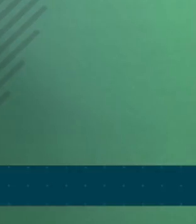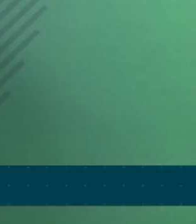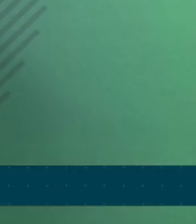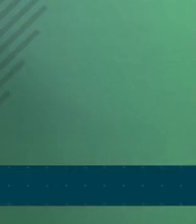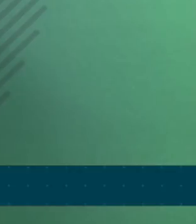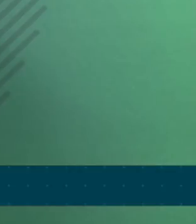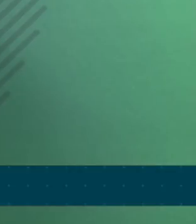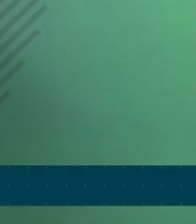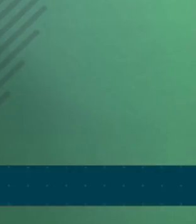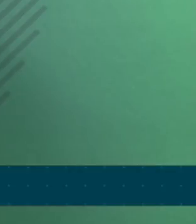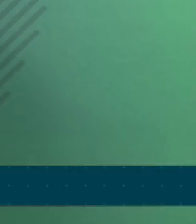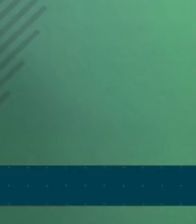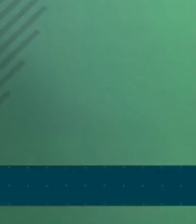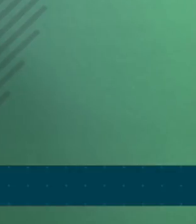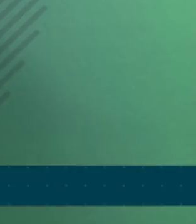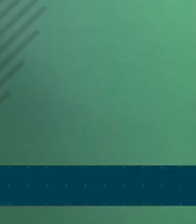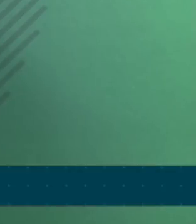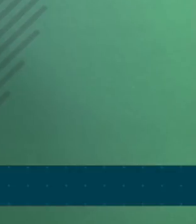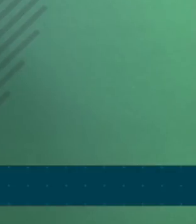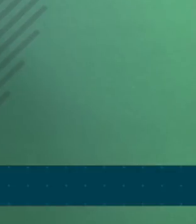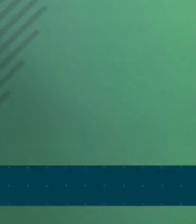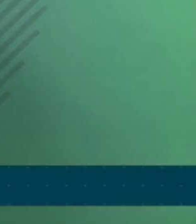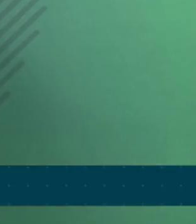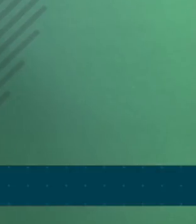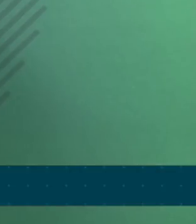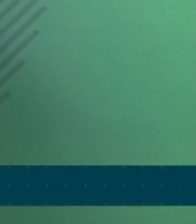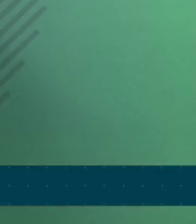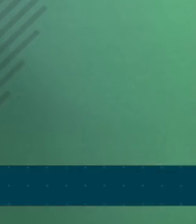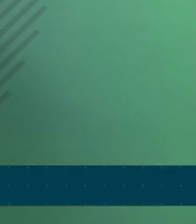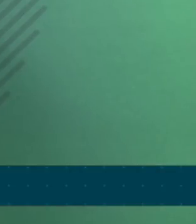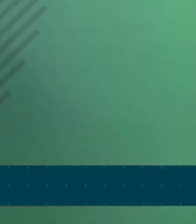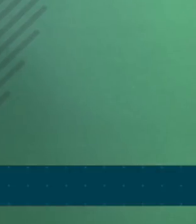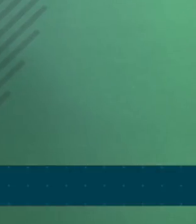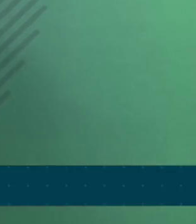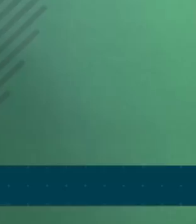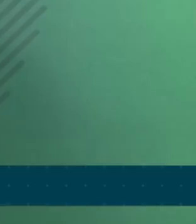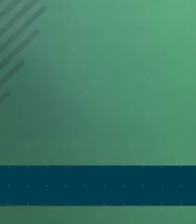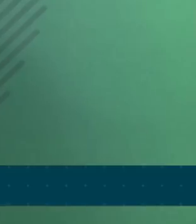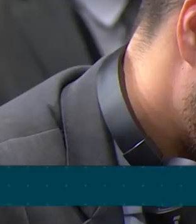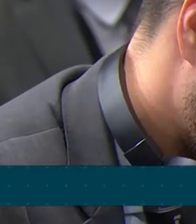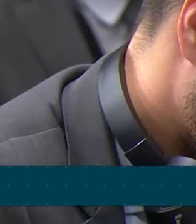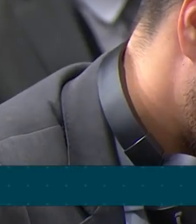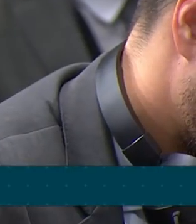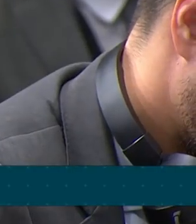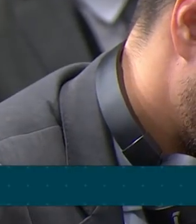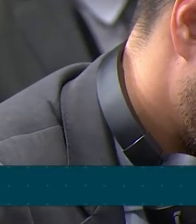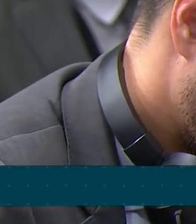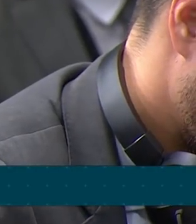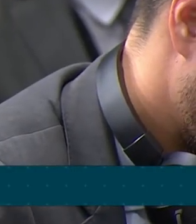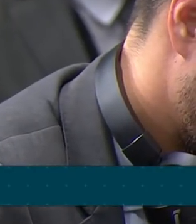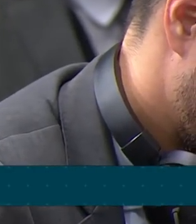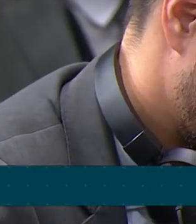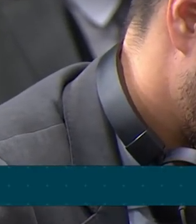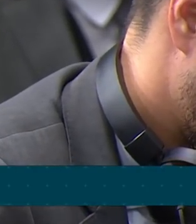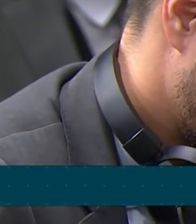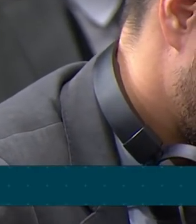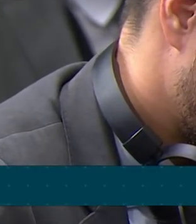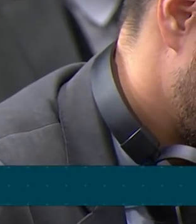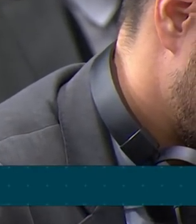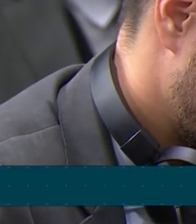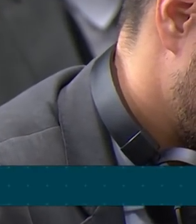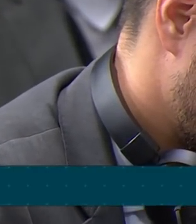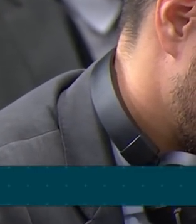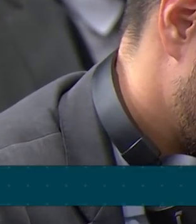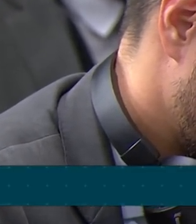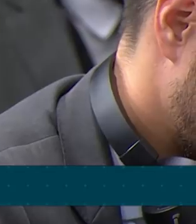da tarde porta voz e jussara soares do borges hora tudo bem o porta voz é o seguinte